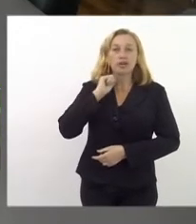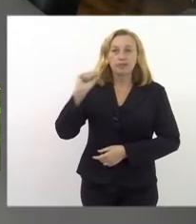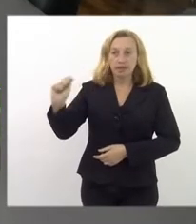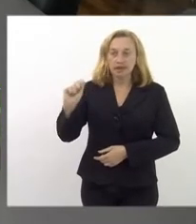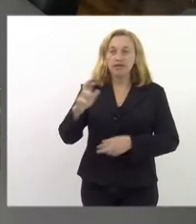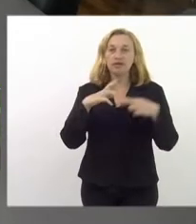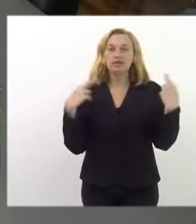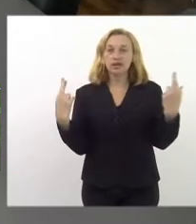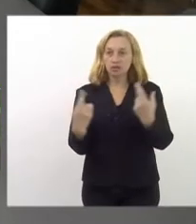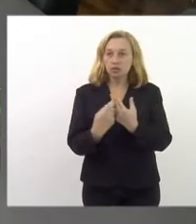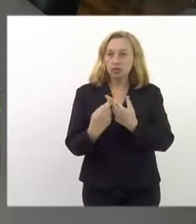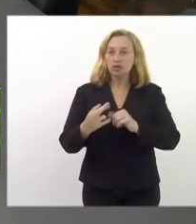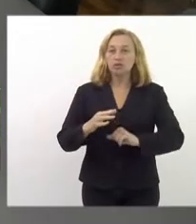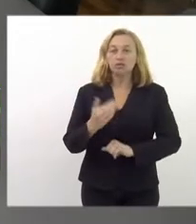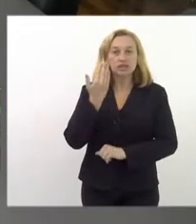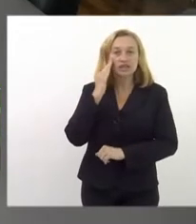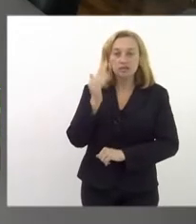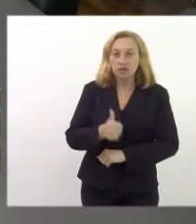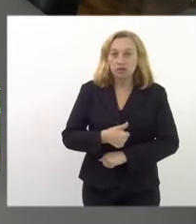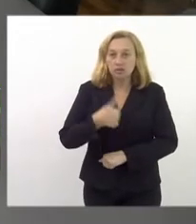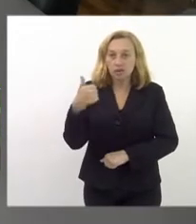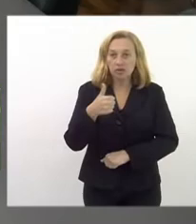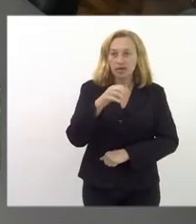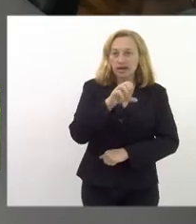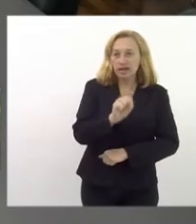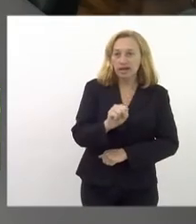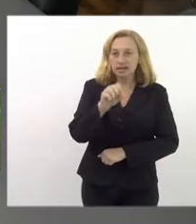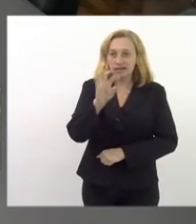essa reunião com o STF